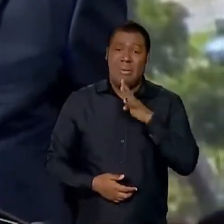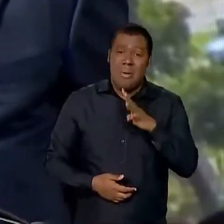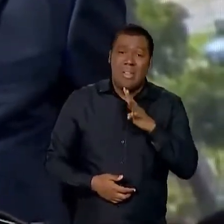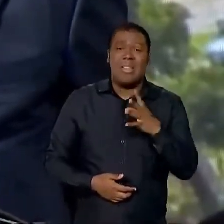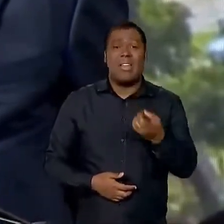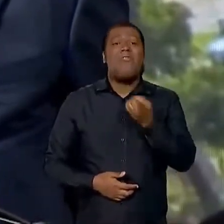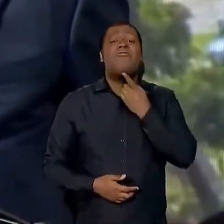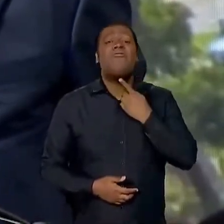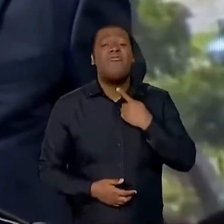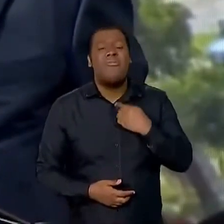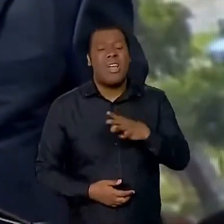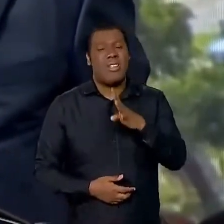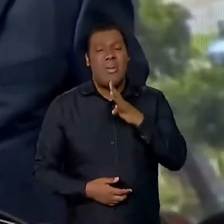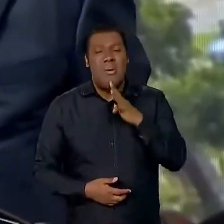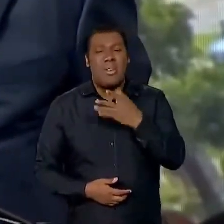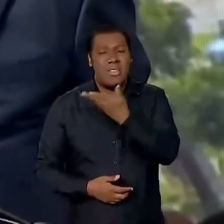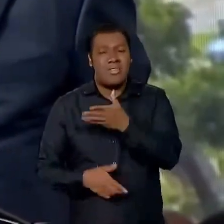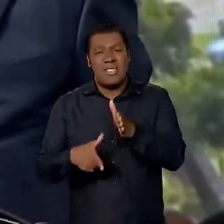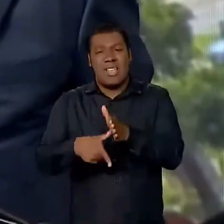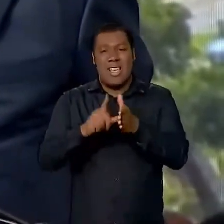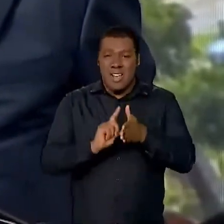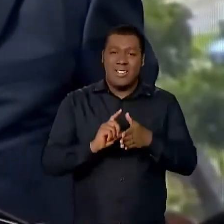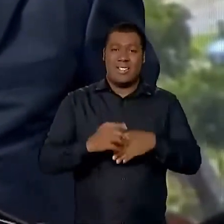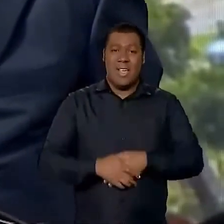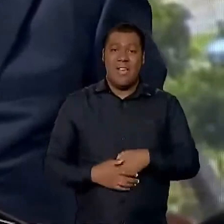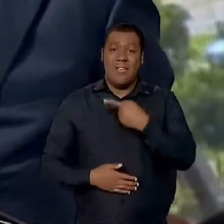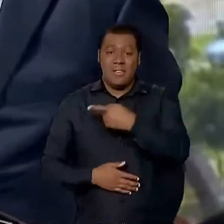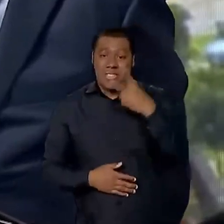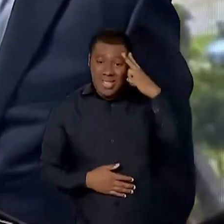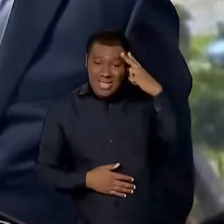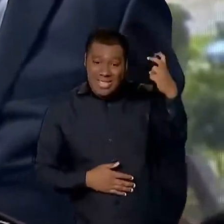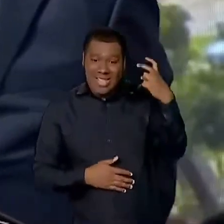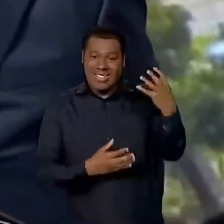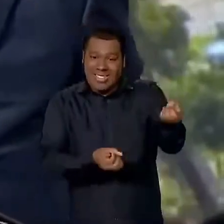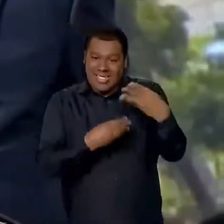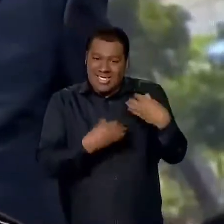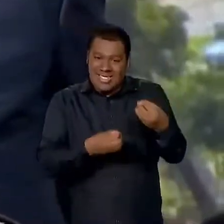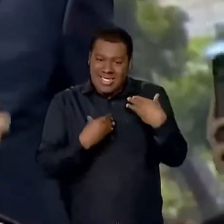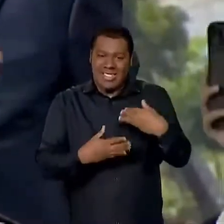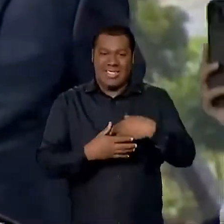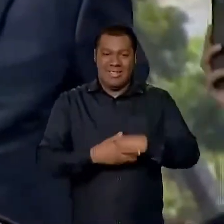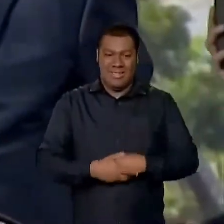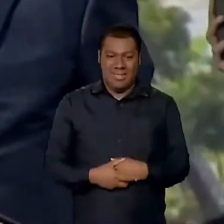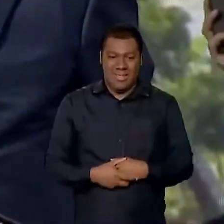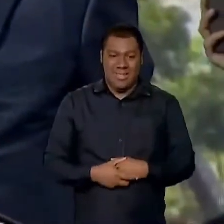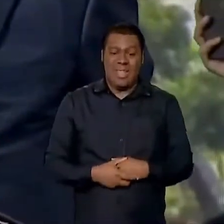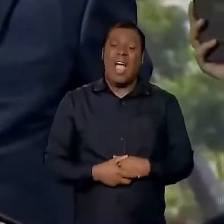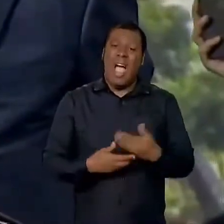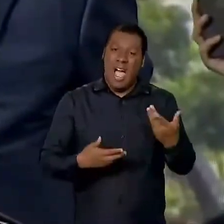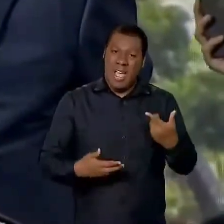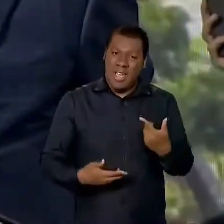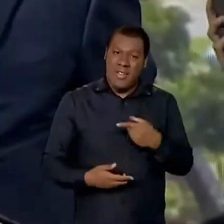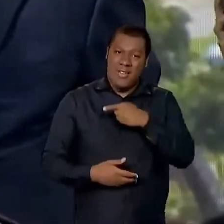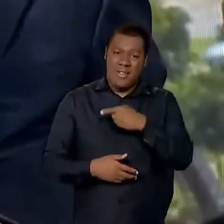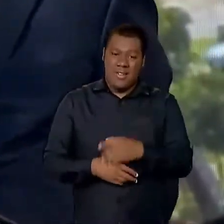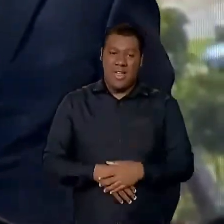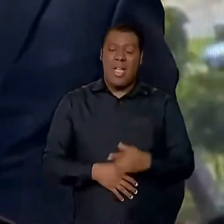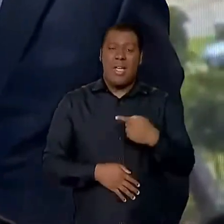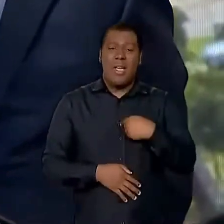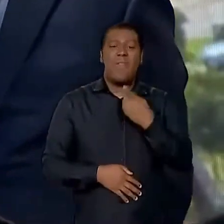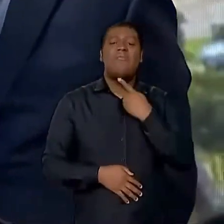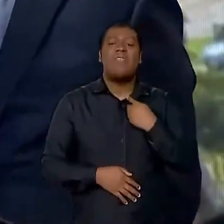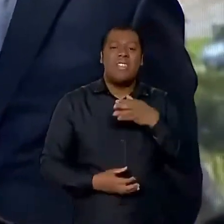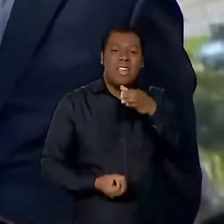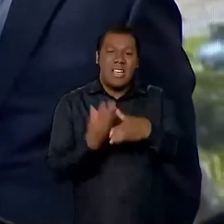cedo, quem sabe eu aprendesse um pouquinho com a sua inteligência. Obrigado. E pudesse ajudar a criar uma outra Bion. Gente, do fundo do